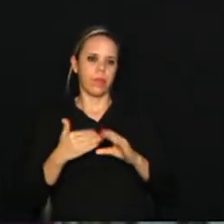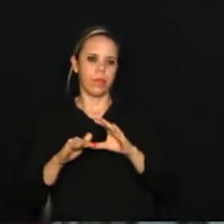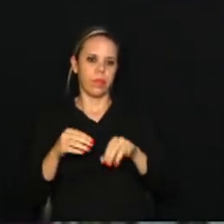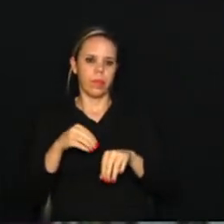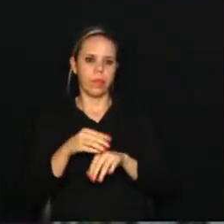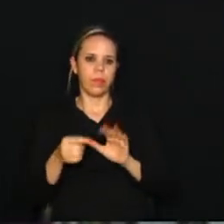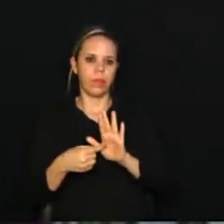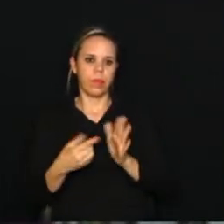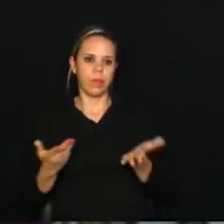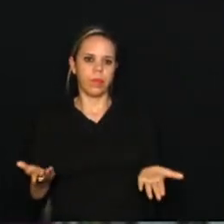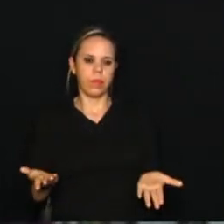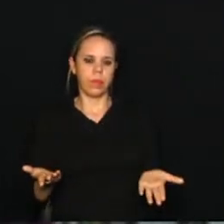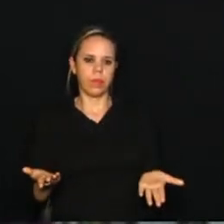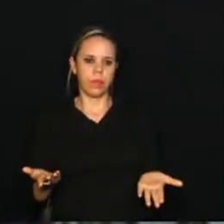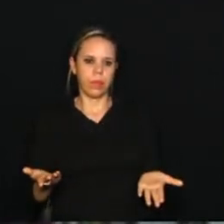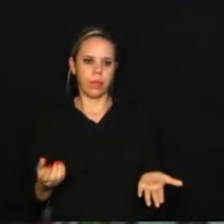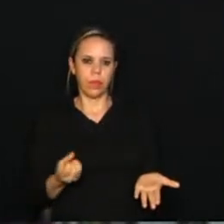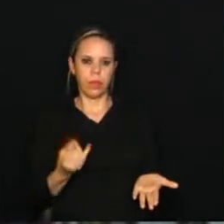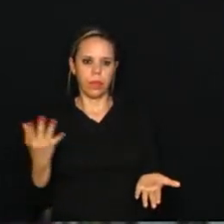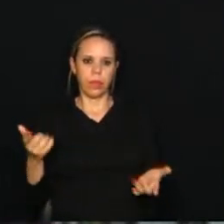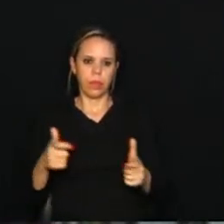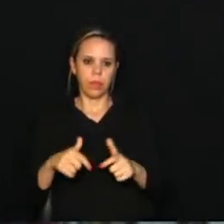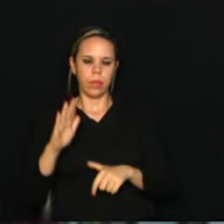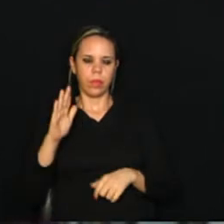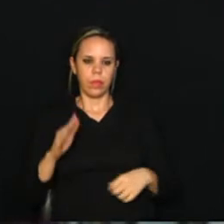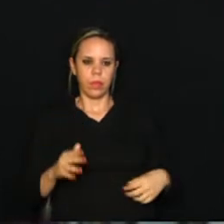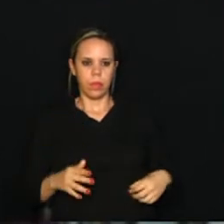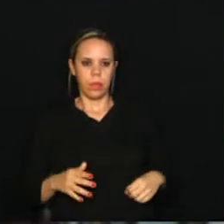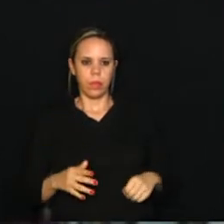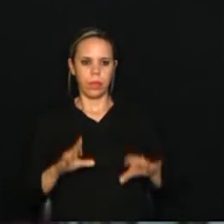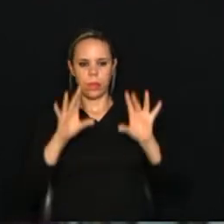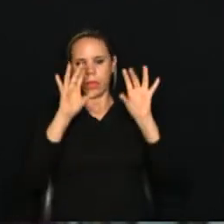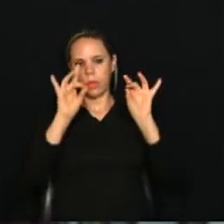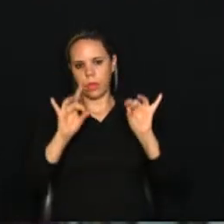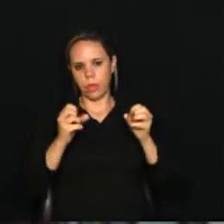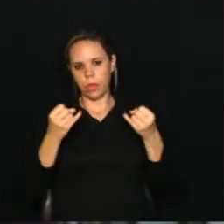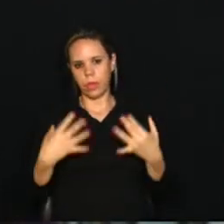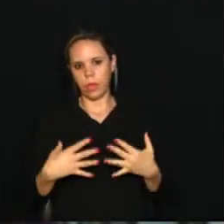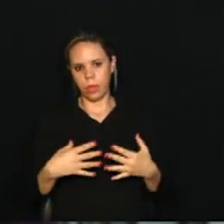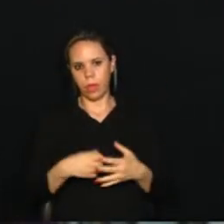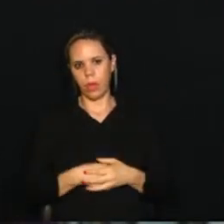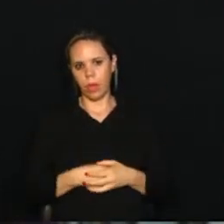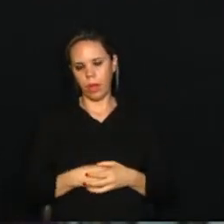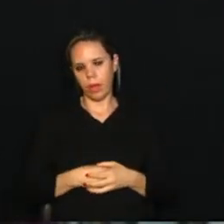Rodrigo? Com um pouco mais de detalhe para ser